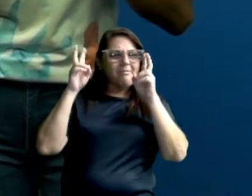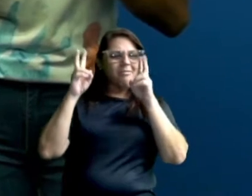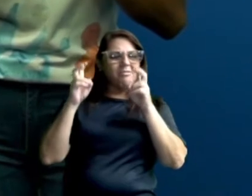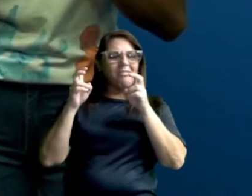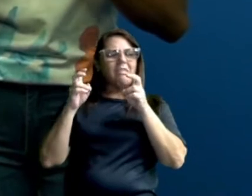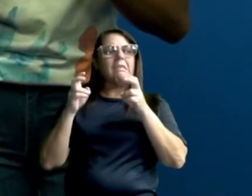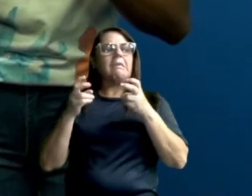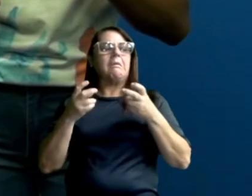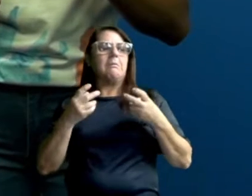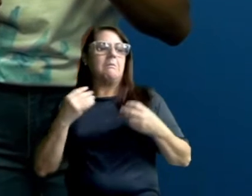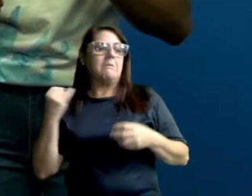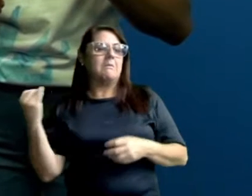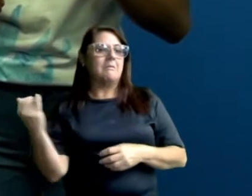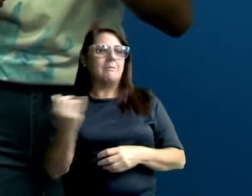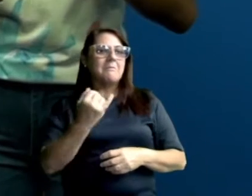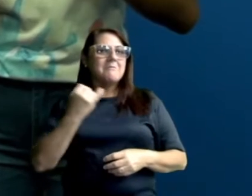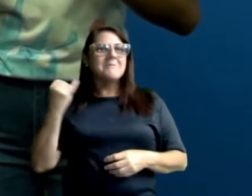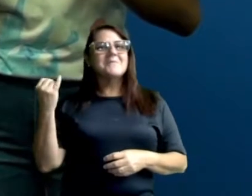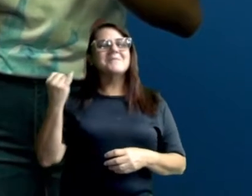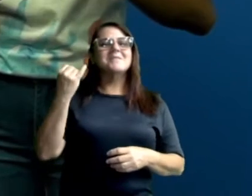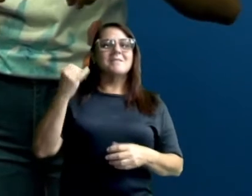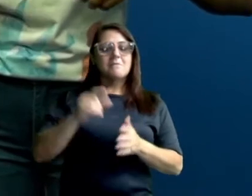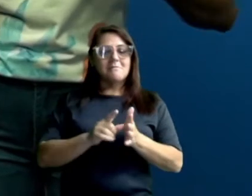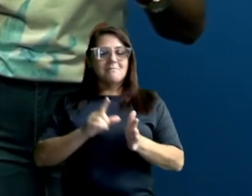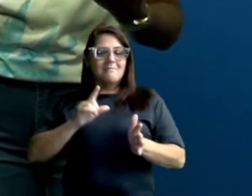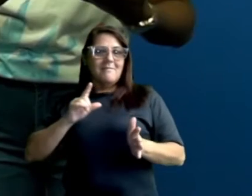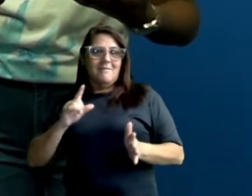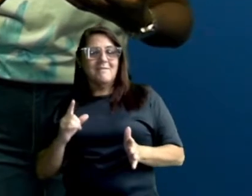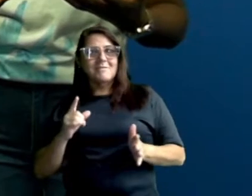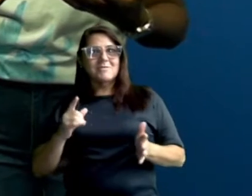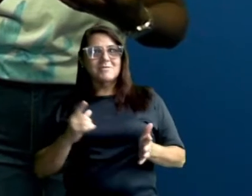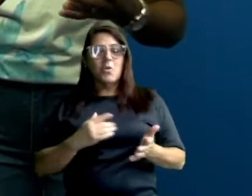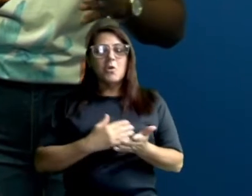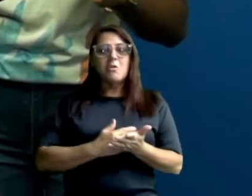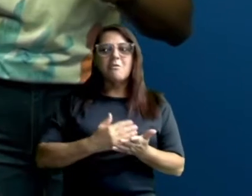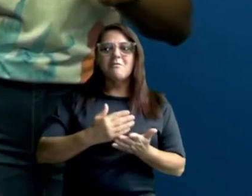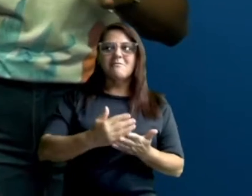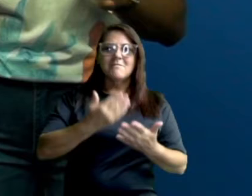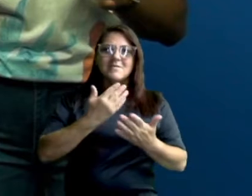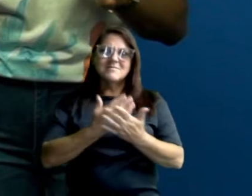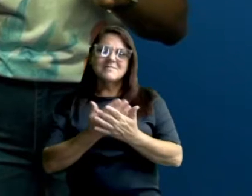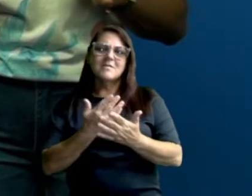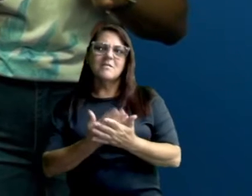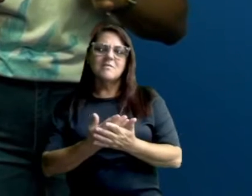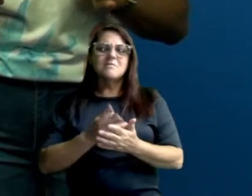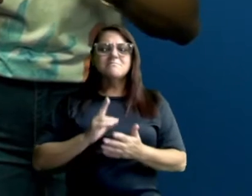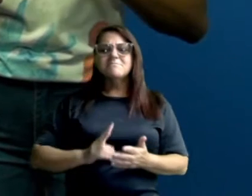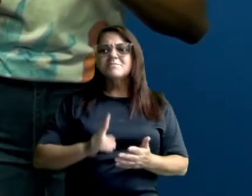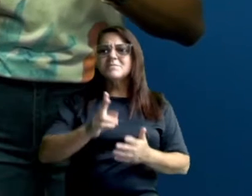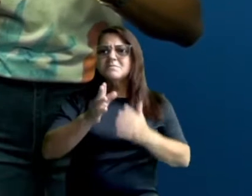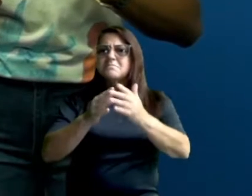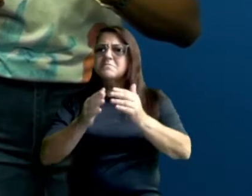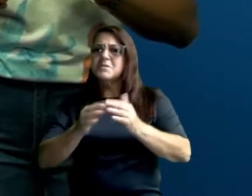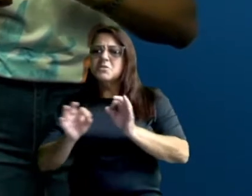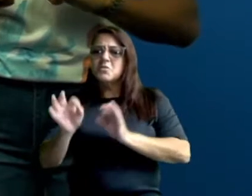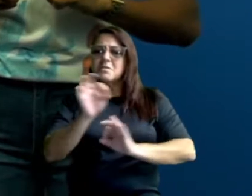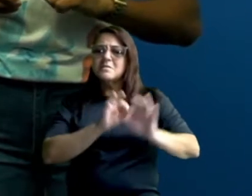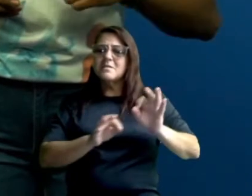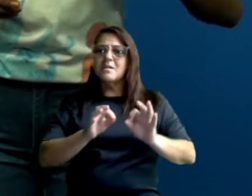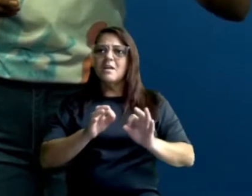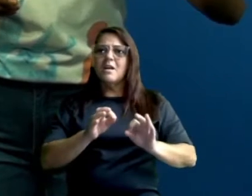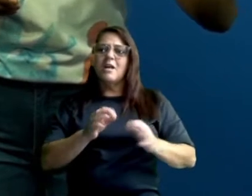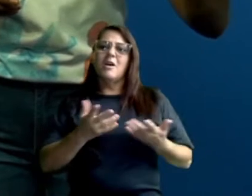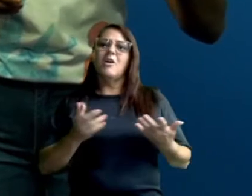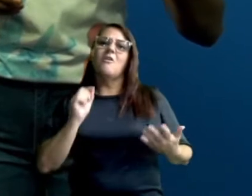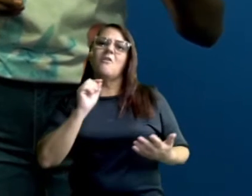mas muito importante. Mas antes, quando a gente inicia a aula, eu peço sempre que vocês estejam preparados com o